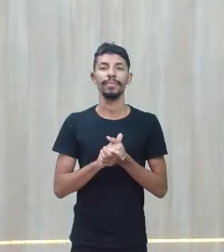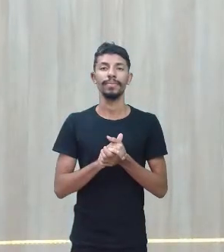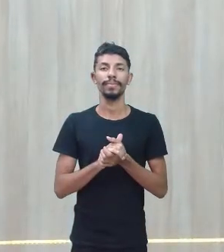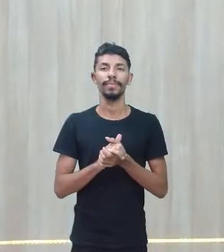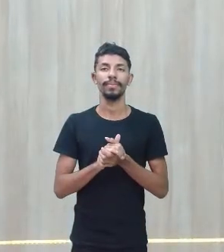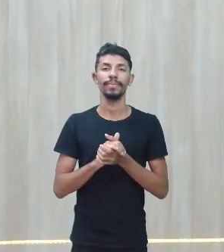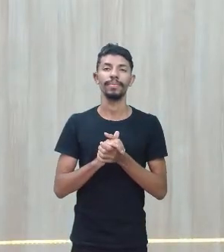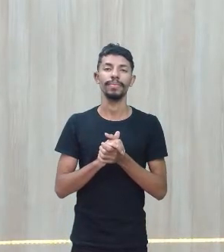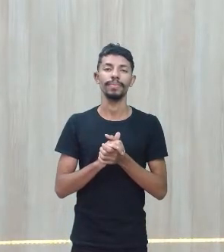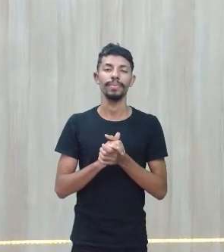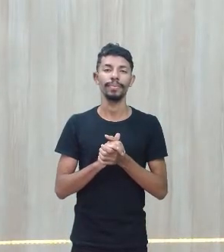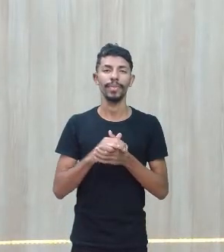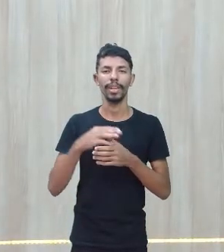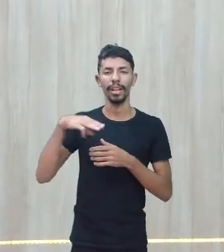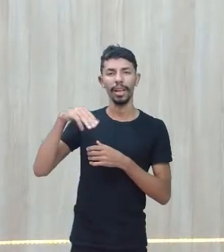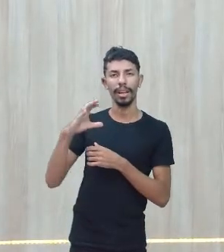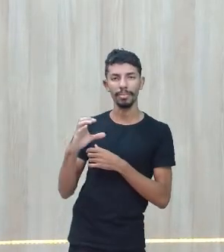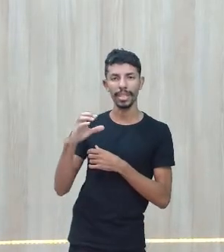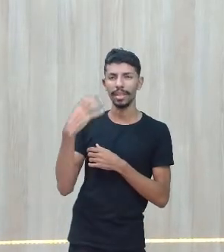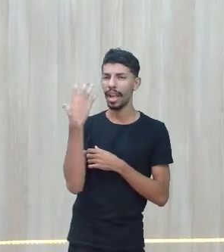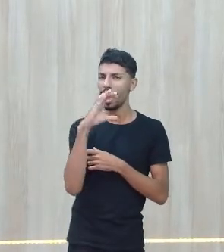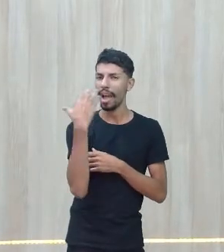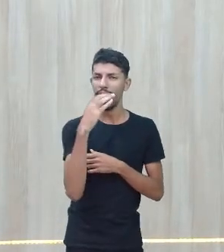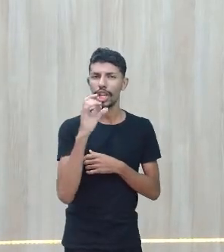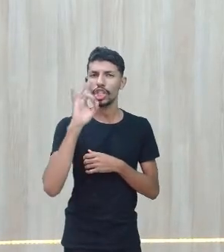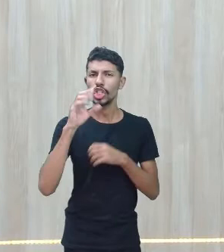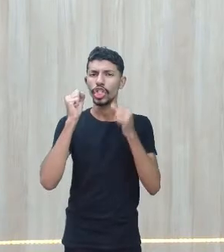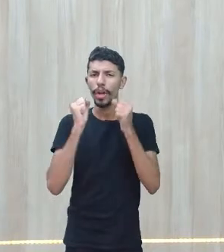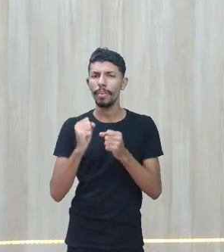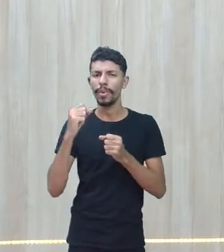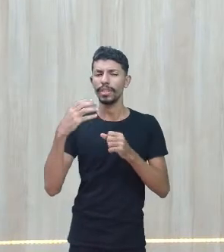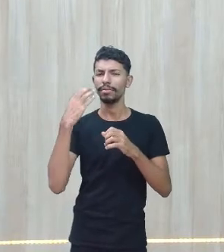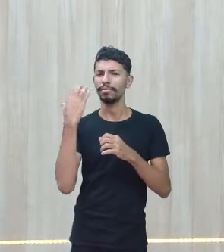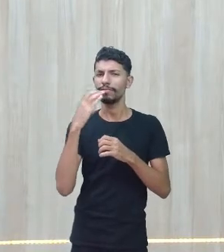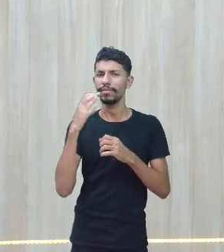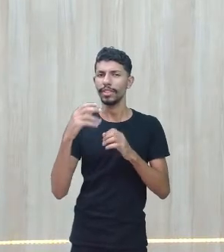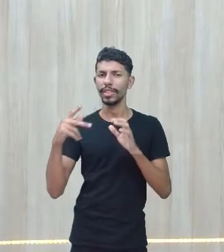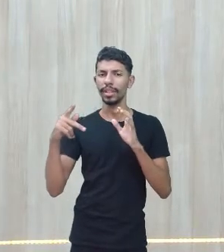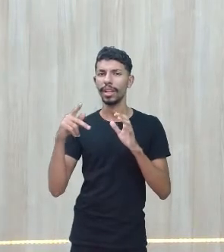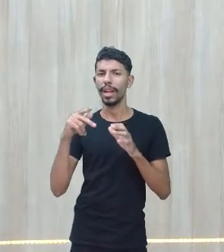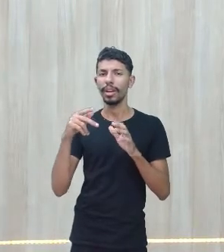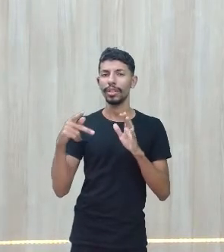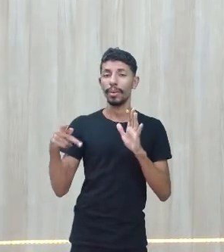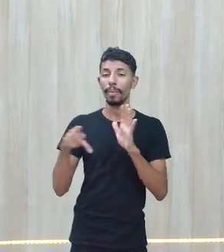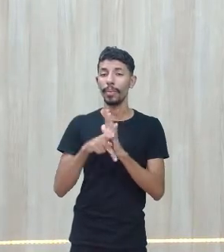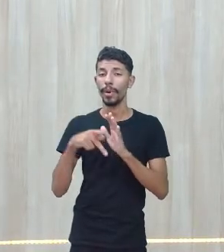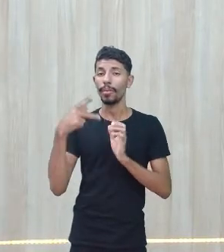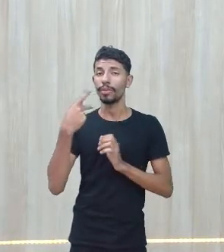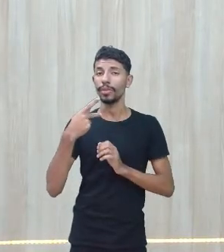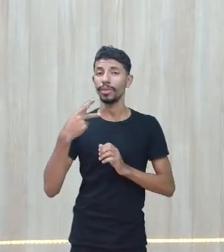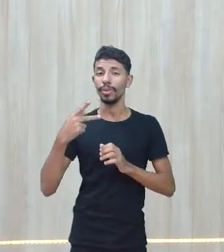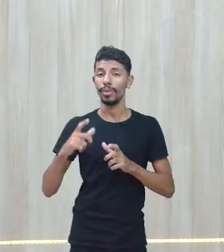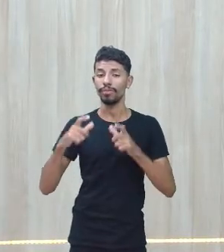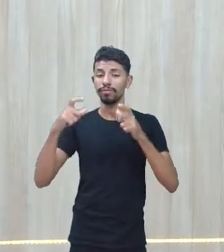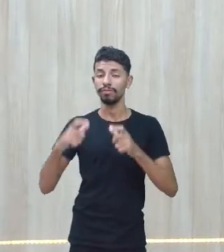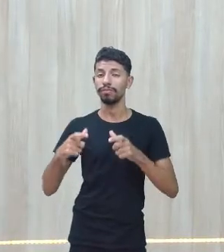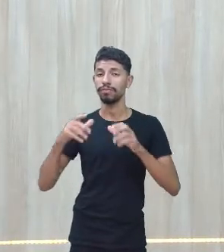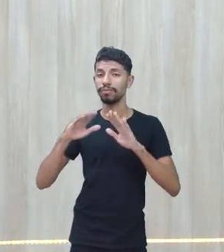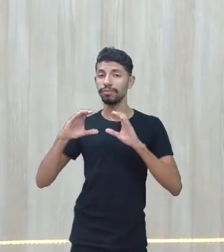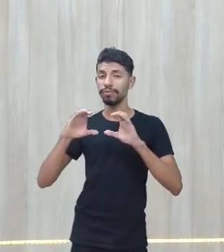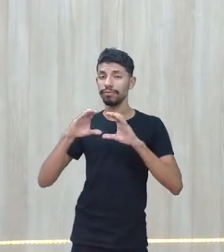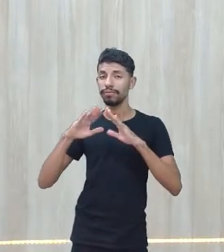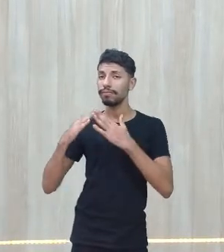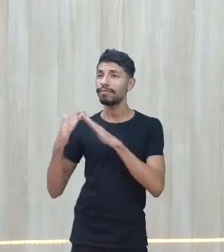esses MCs que só podia cantar na sua ré, ou seja, o que é ré? Ré é a sua comunidade, é a